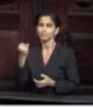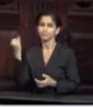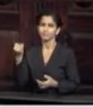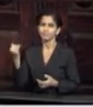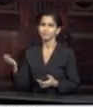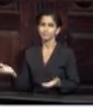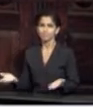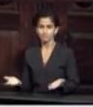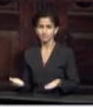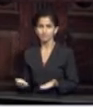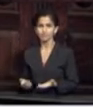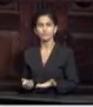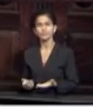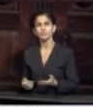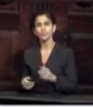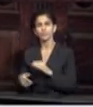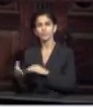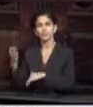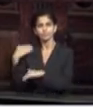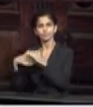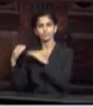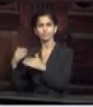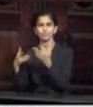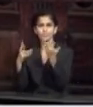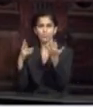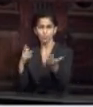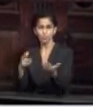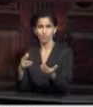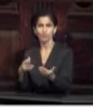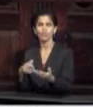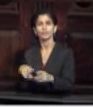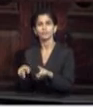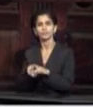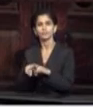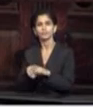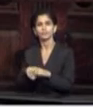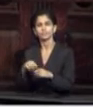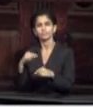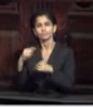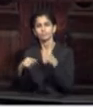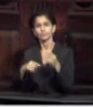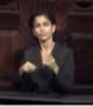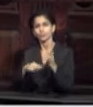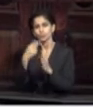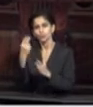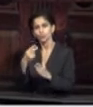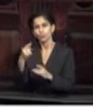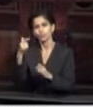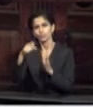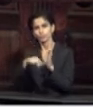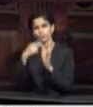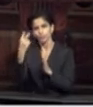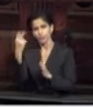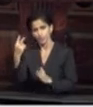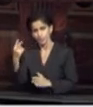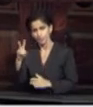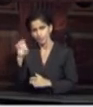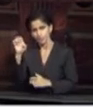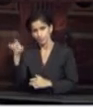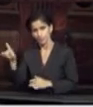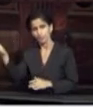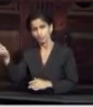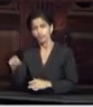para a legislatura anterior do seu primeiro mandato ou para a legislatura atual do seu segundo mandato, mas para a história da